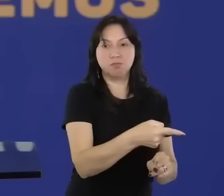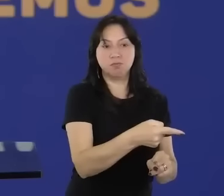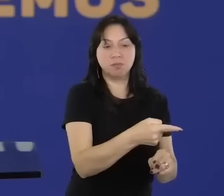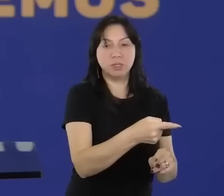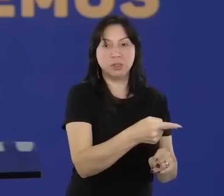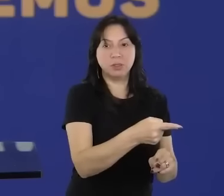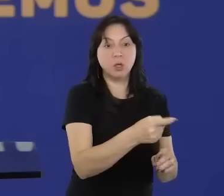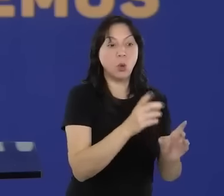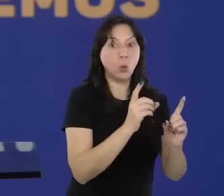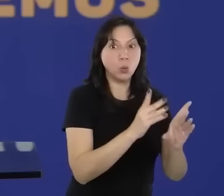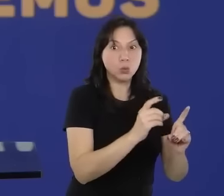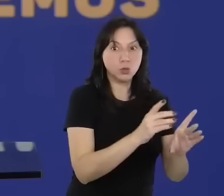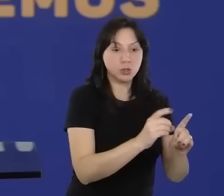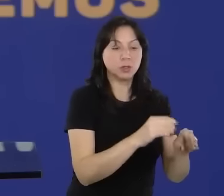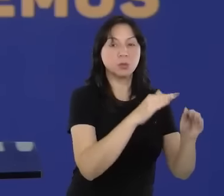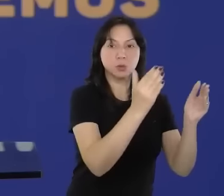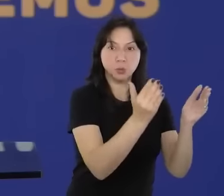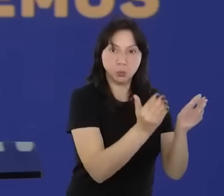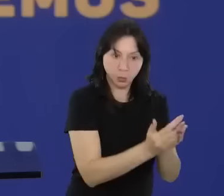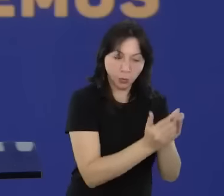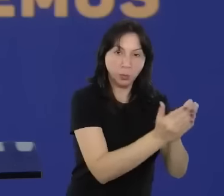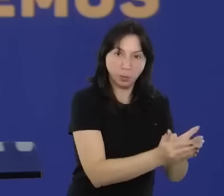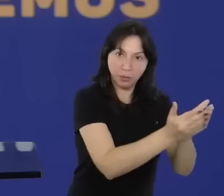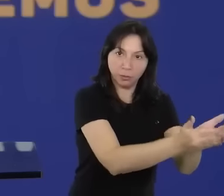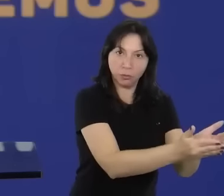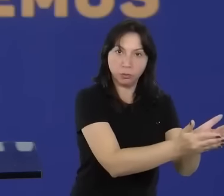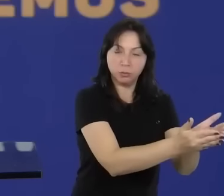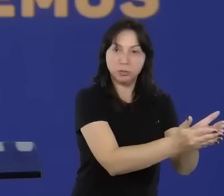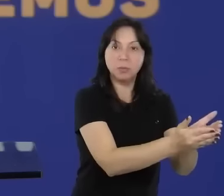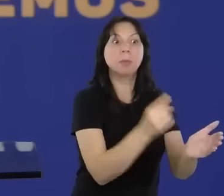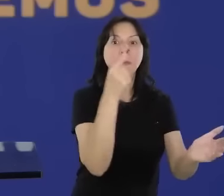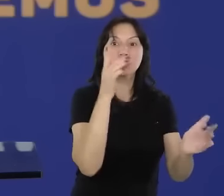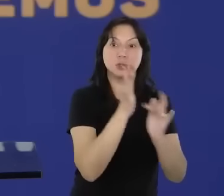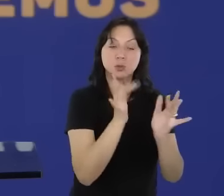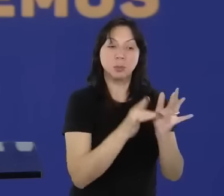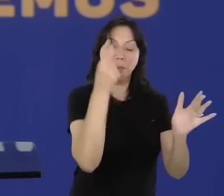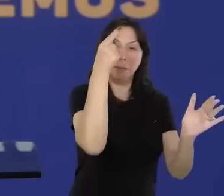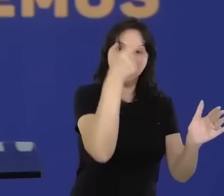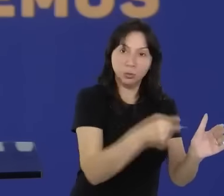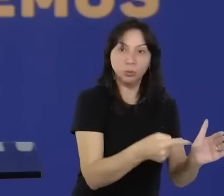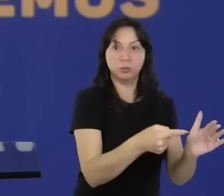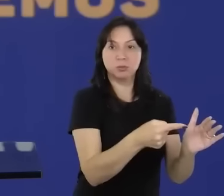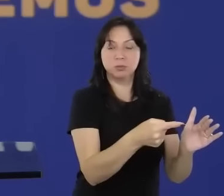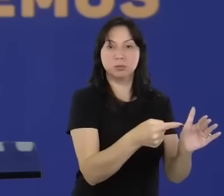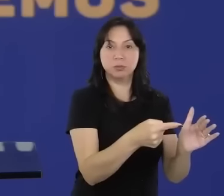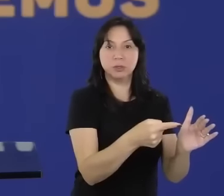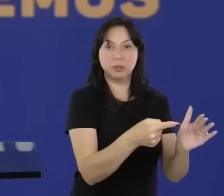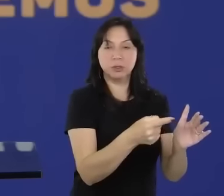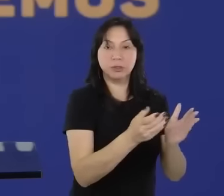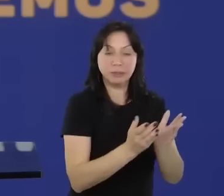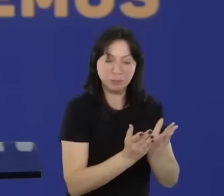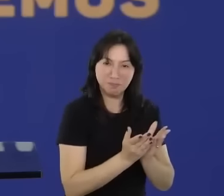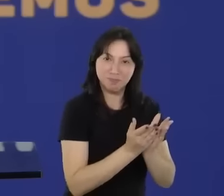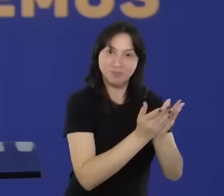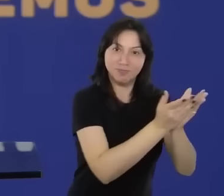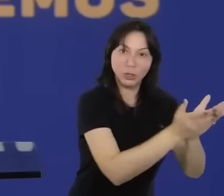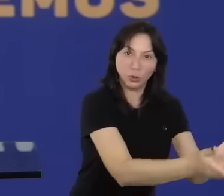compeliu forçou não deixou outra alternativa para eles e empurrou